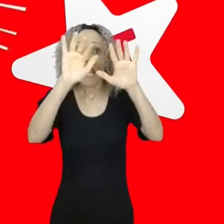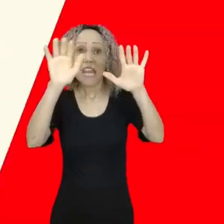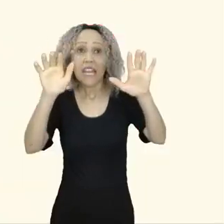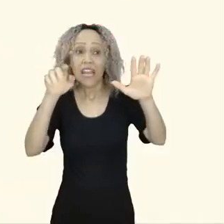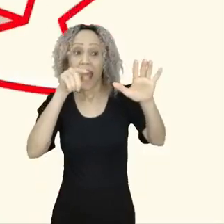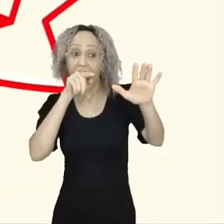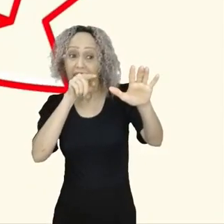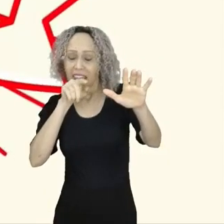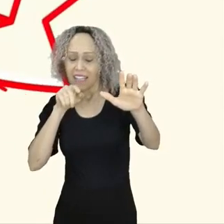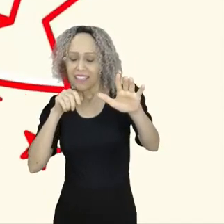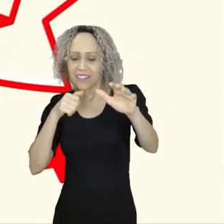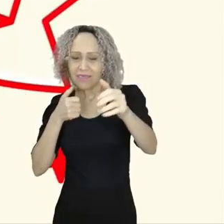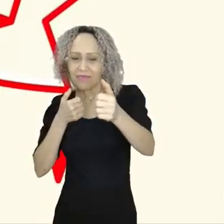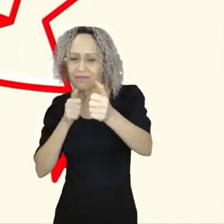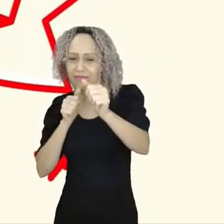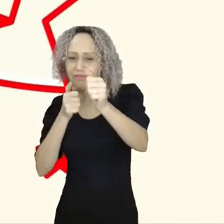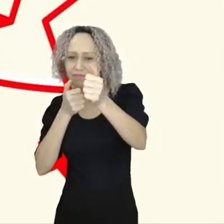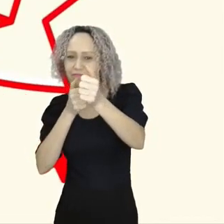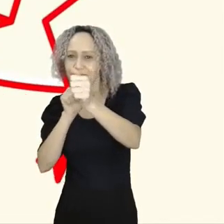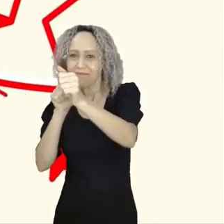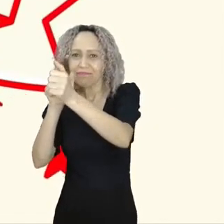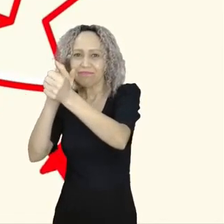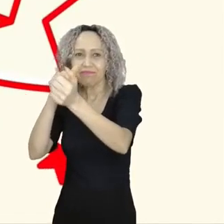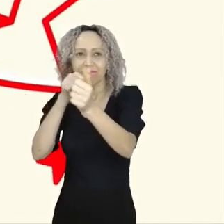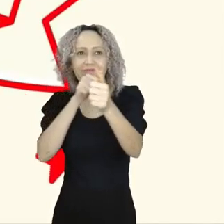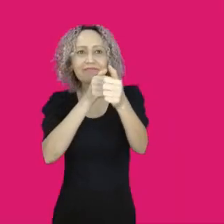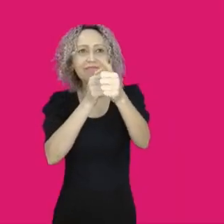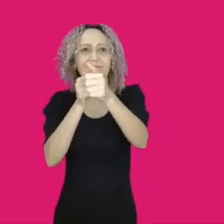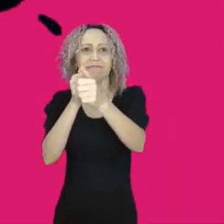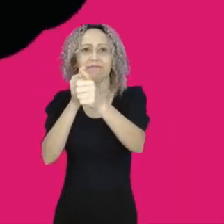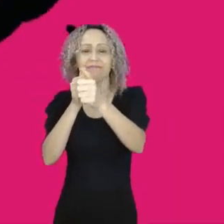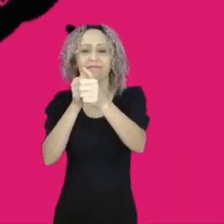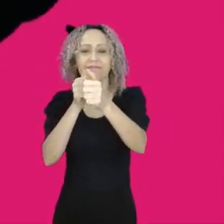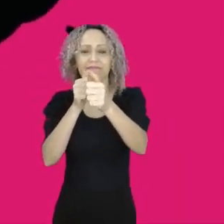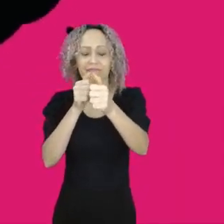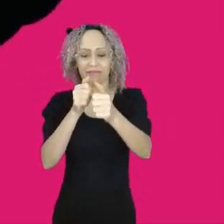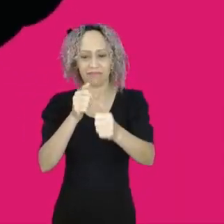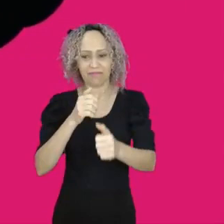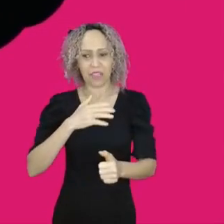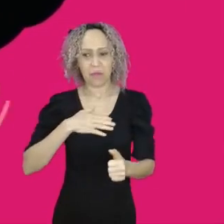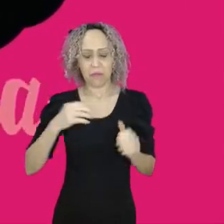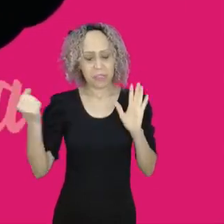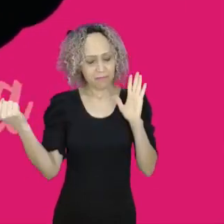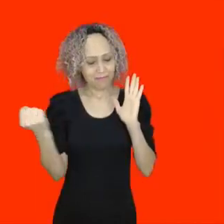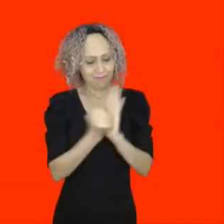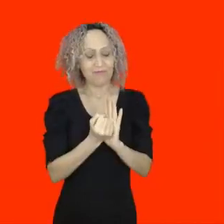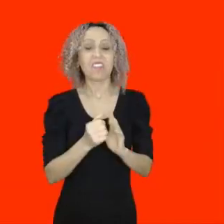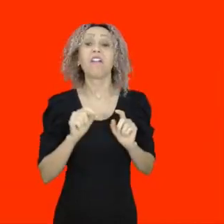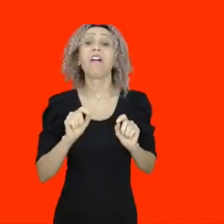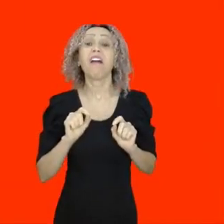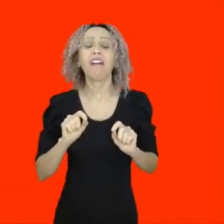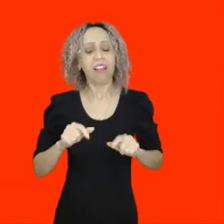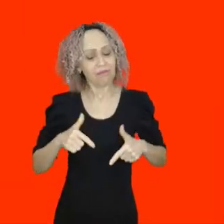brilha, ela é quem vai me guiar. Ser guerreira é minha